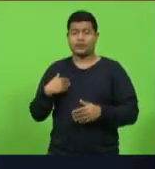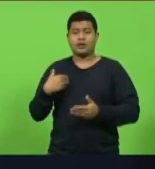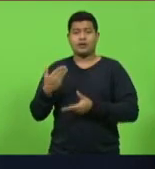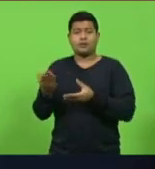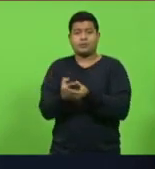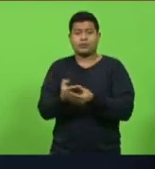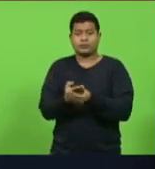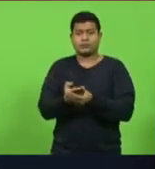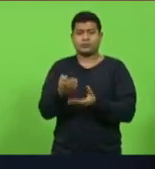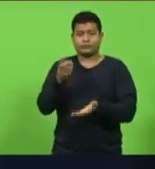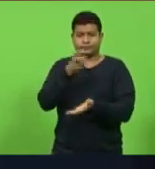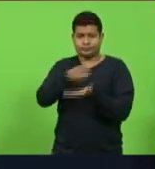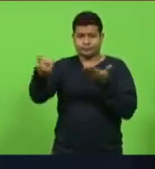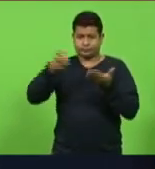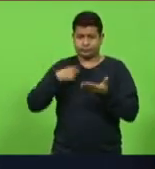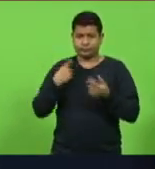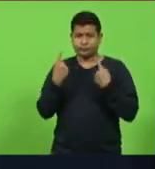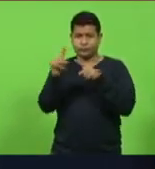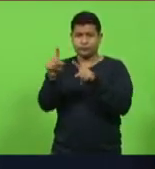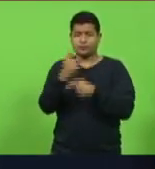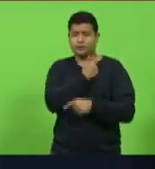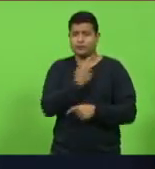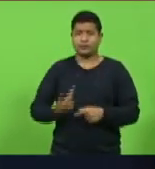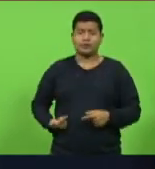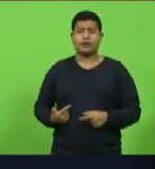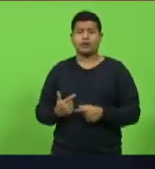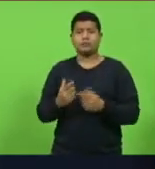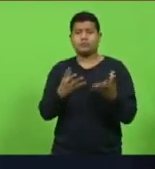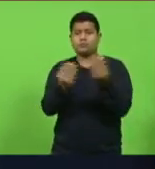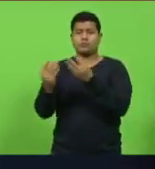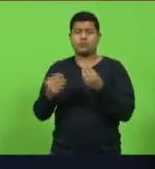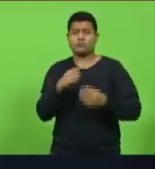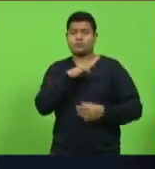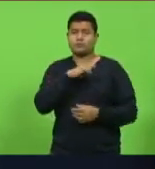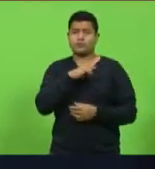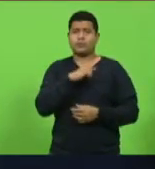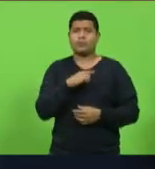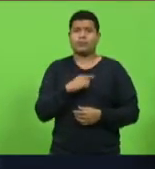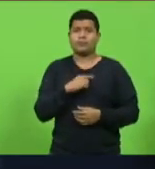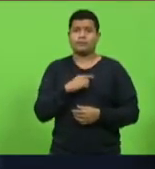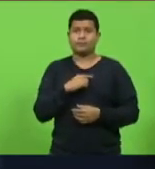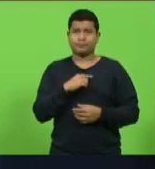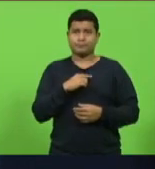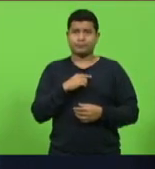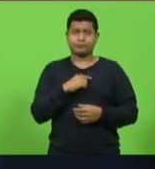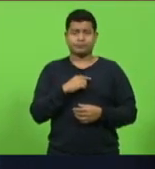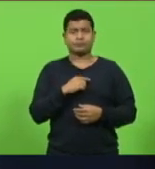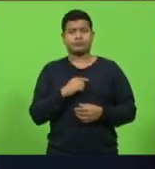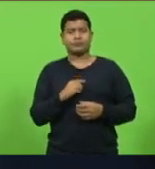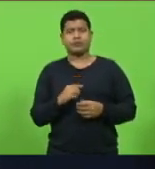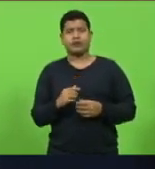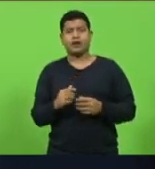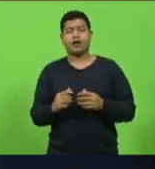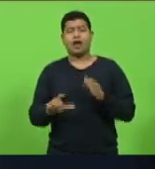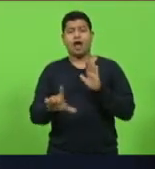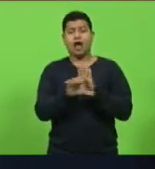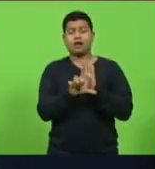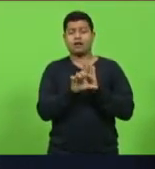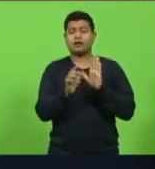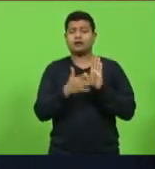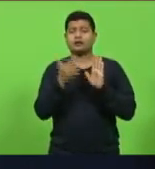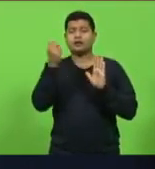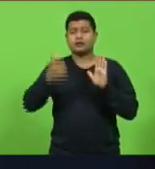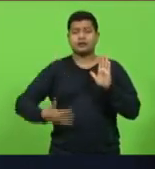aparecer pelo Brasil afora por esse motivo vê-se que o impedimento previsto na mencionada lei não pode ser